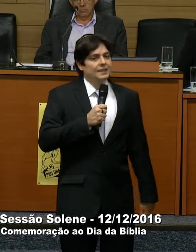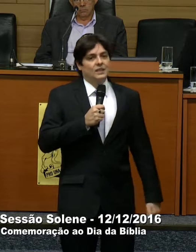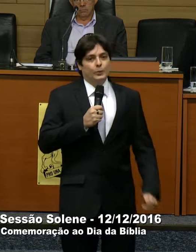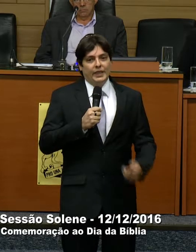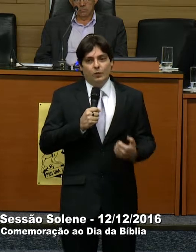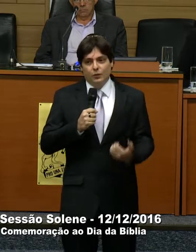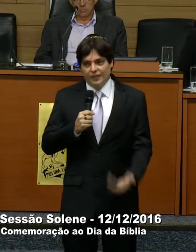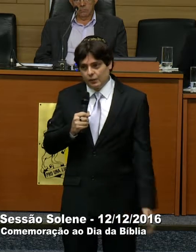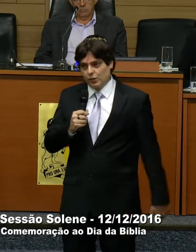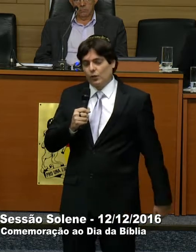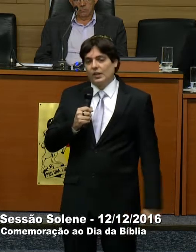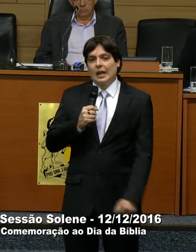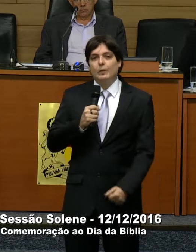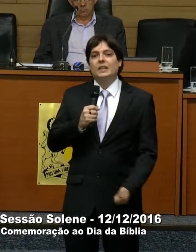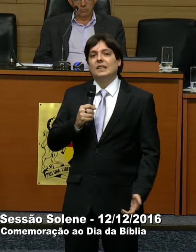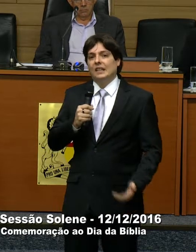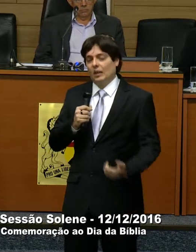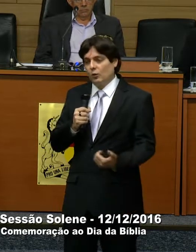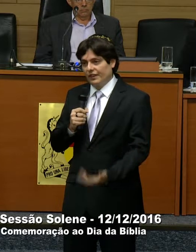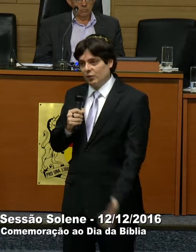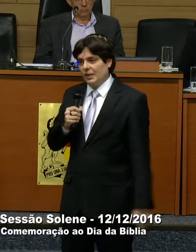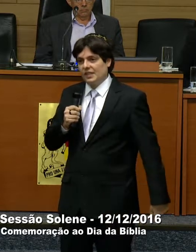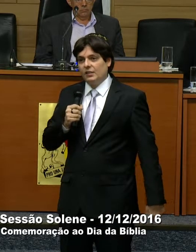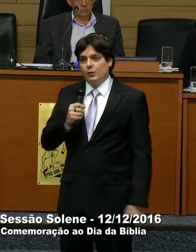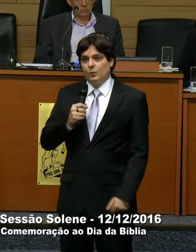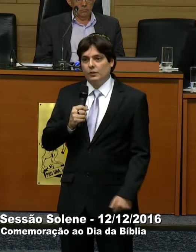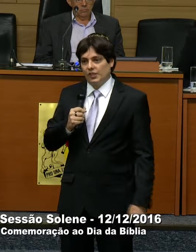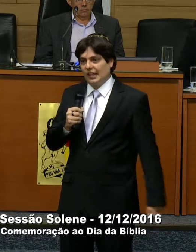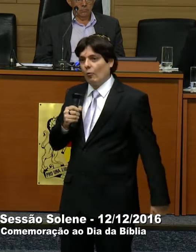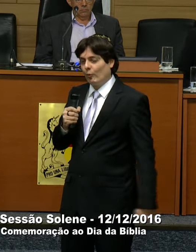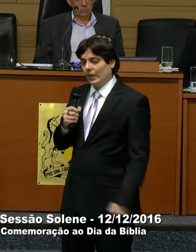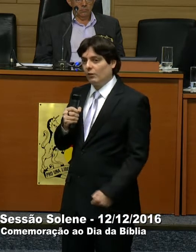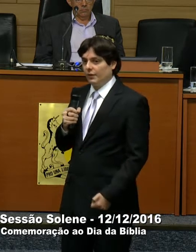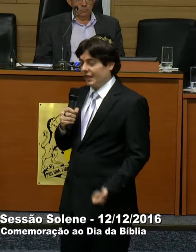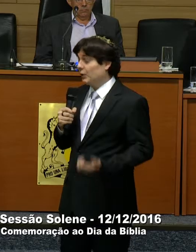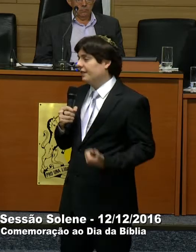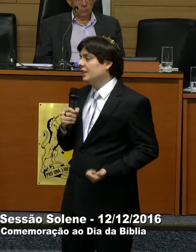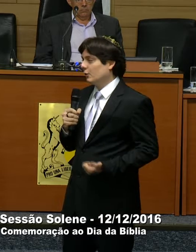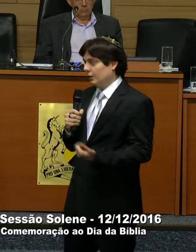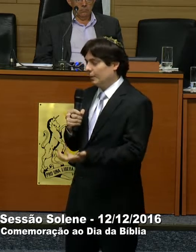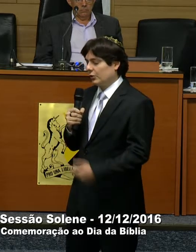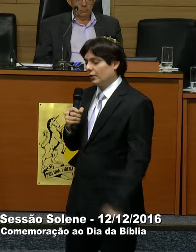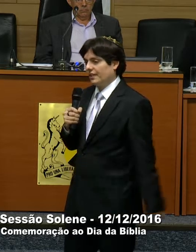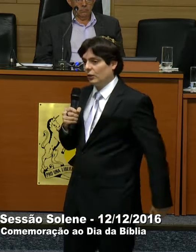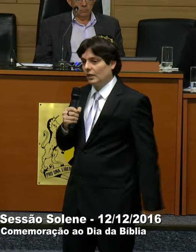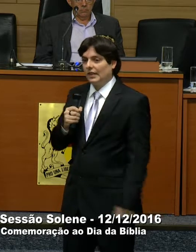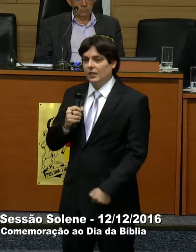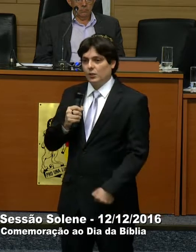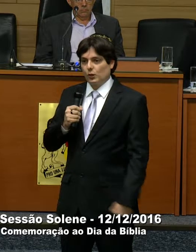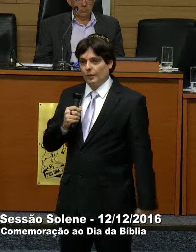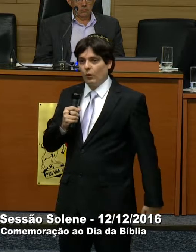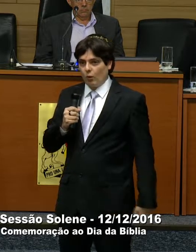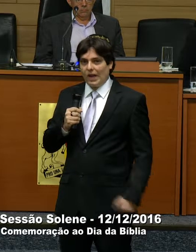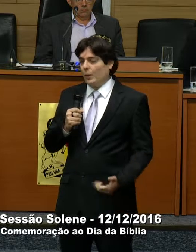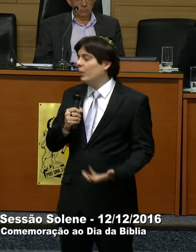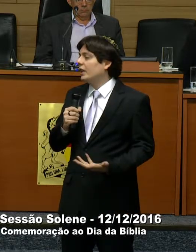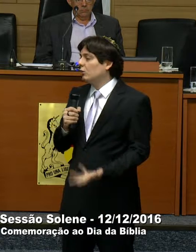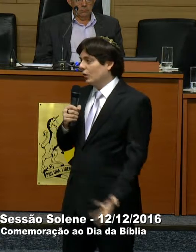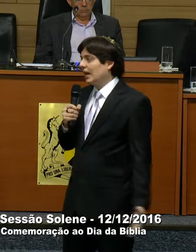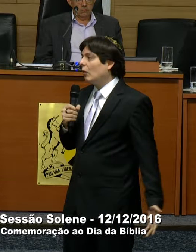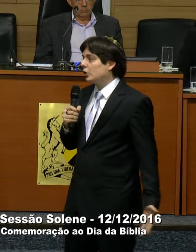Bíblia, né, muito interessante, eu estava me lembrando, ouvindo vocês falar, me lembrando de Esdras e os homens da Grande Assembleia, que fizeram o